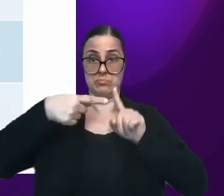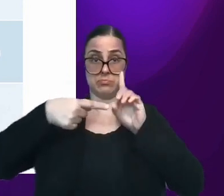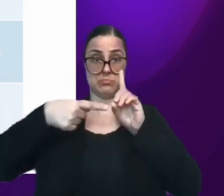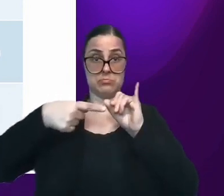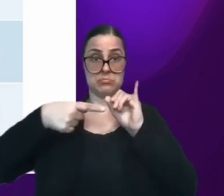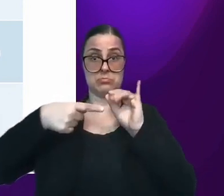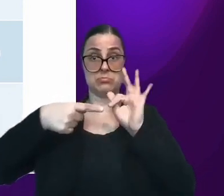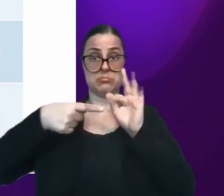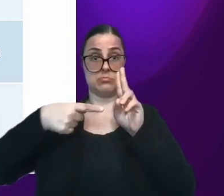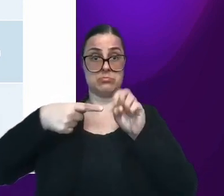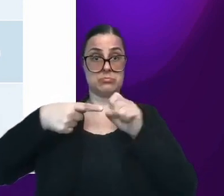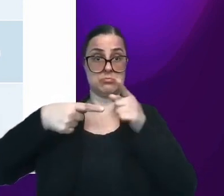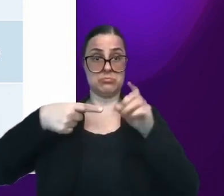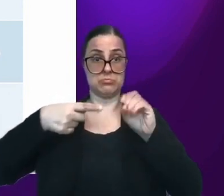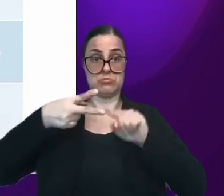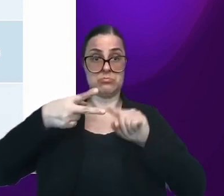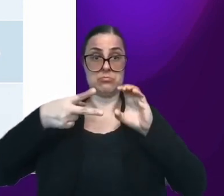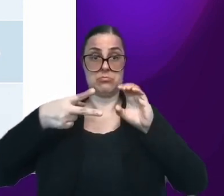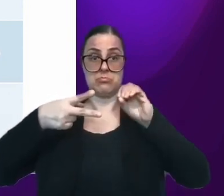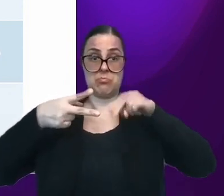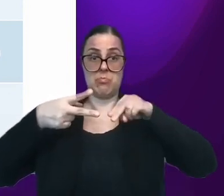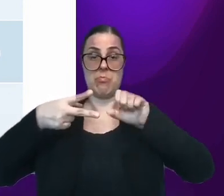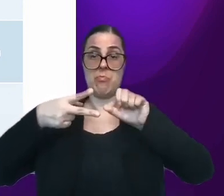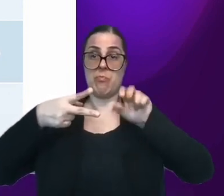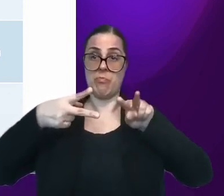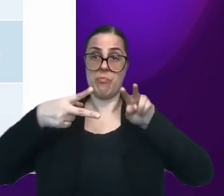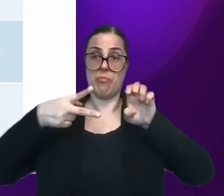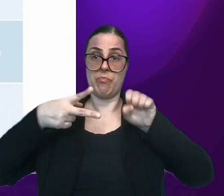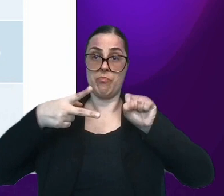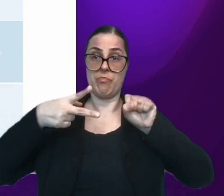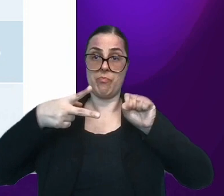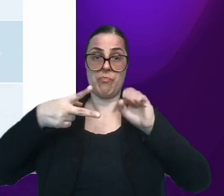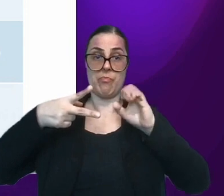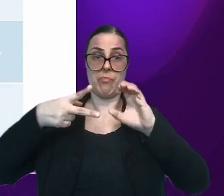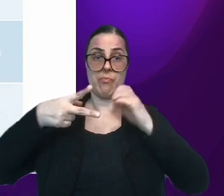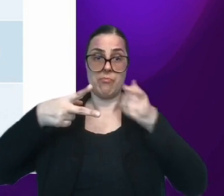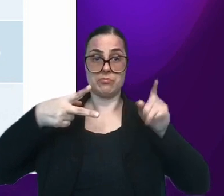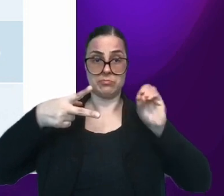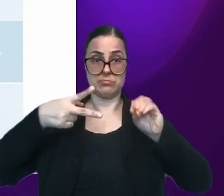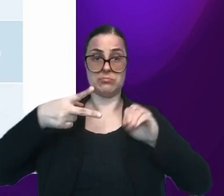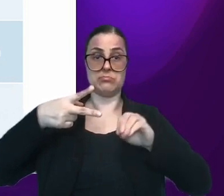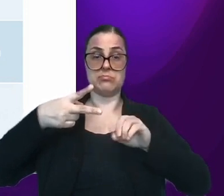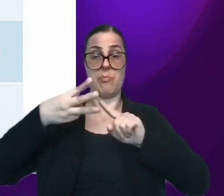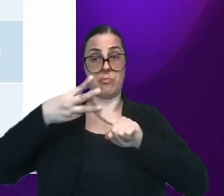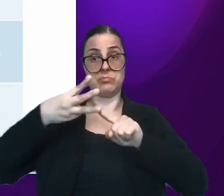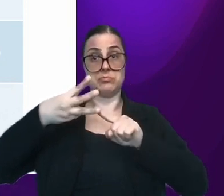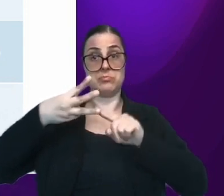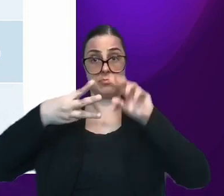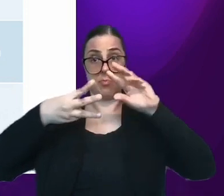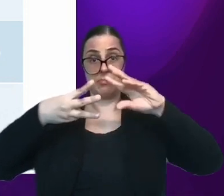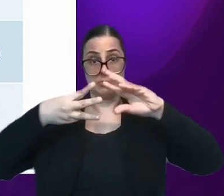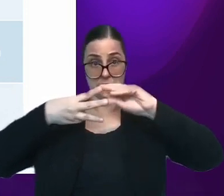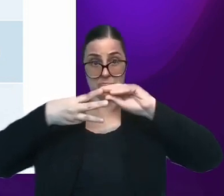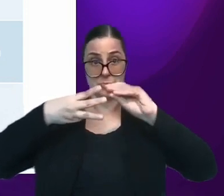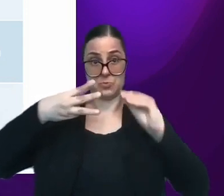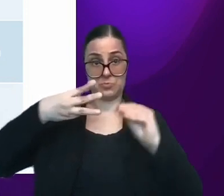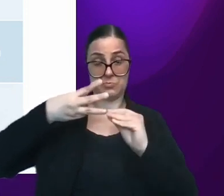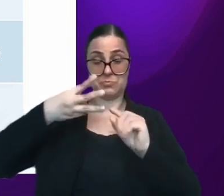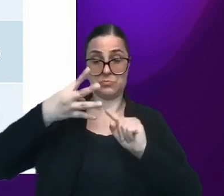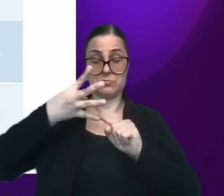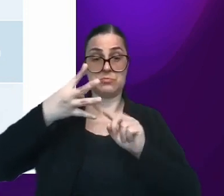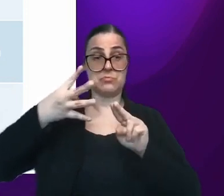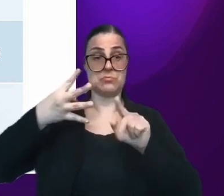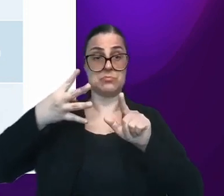difusão mais convecção. De forma clássica, né, na insuficiência renal, A hemodiálise